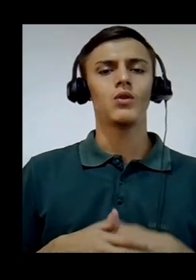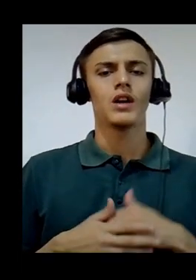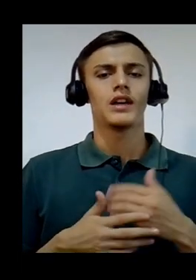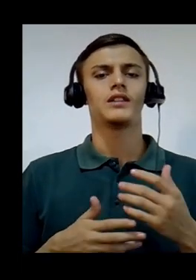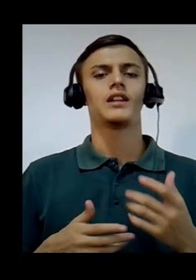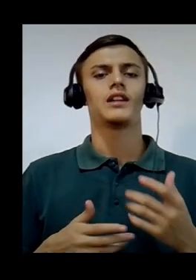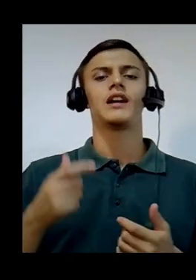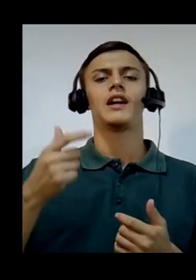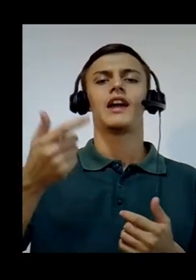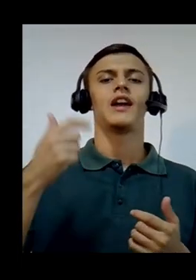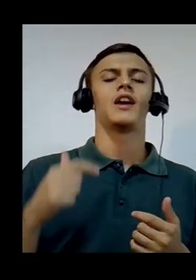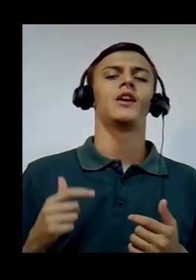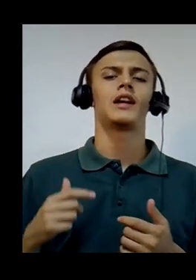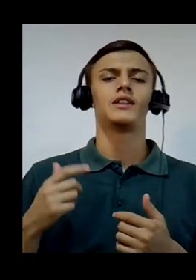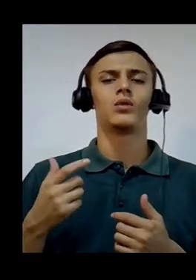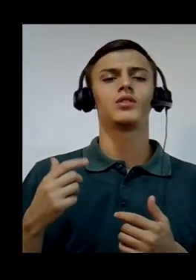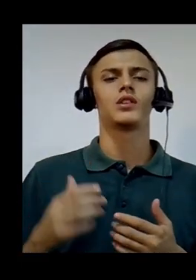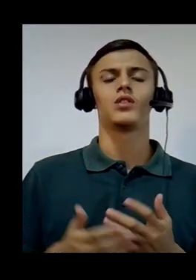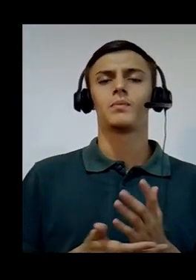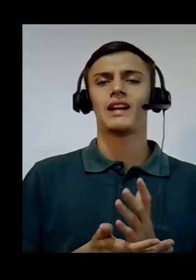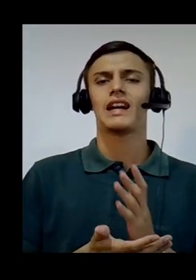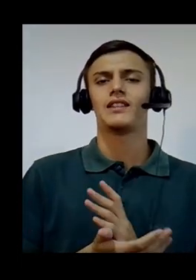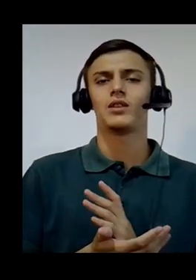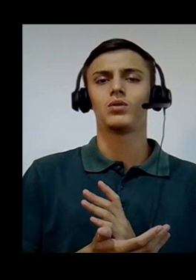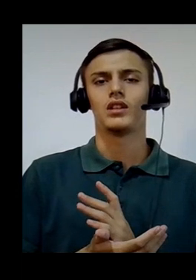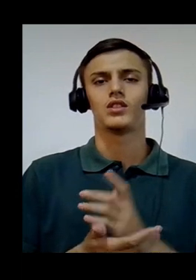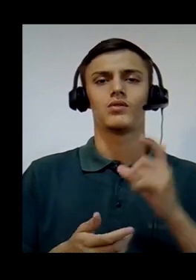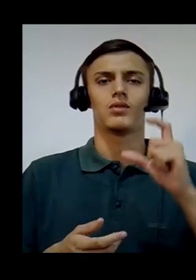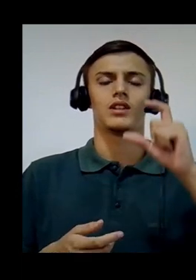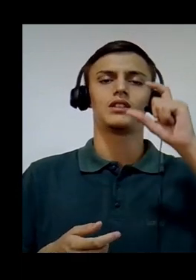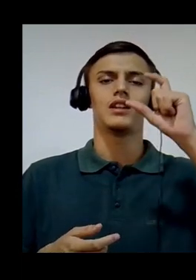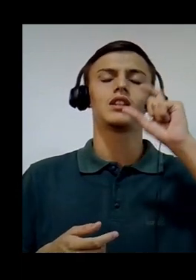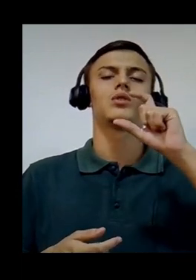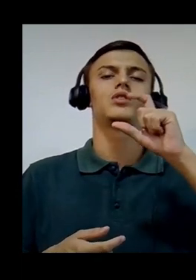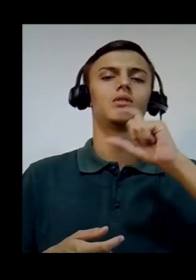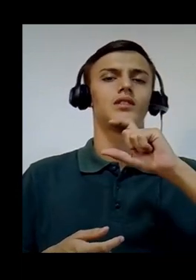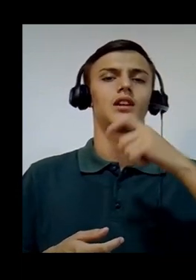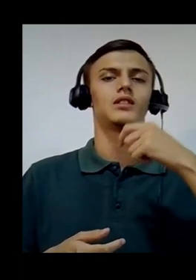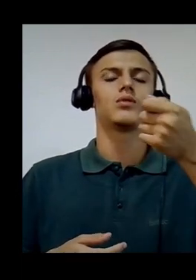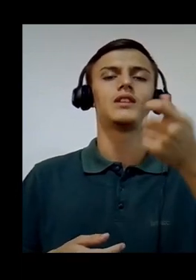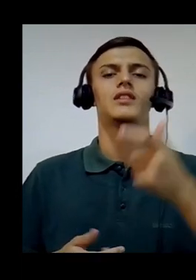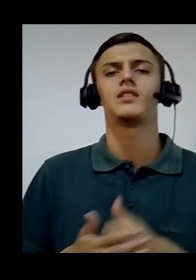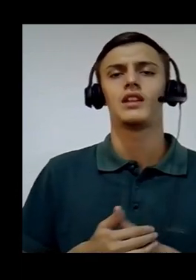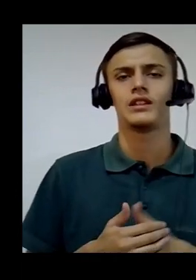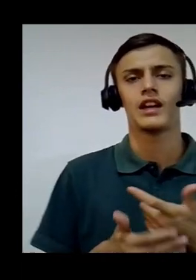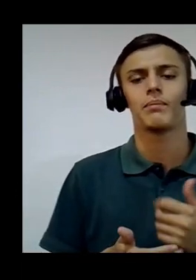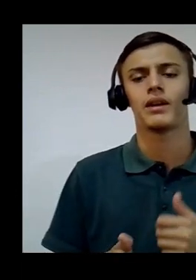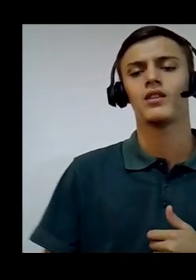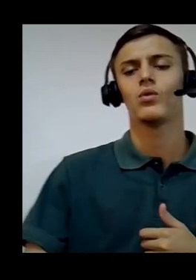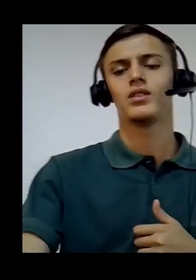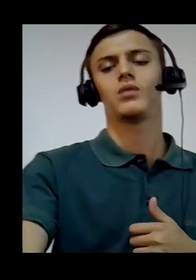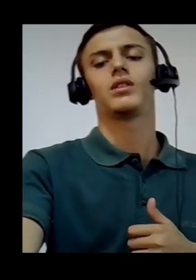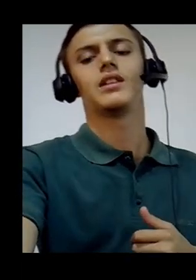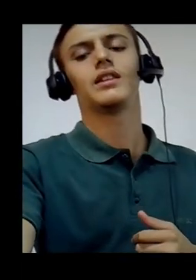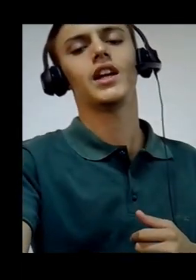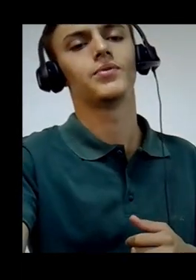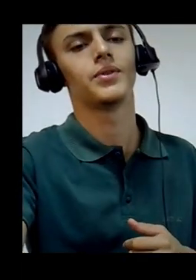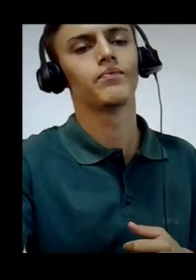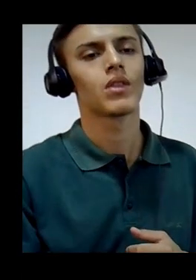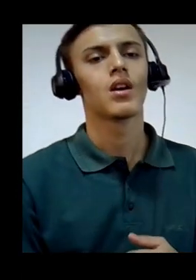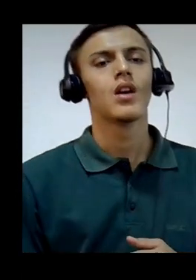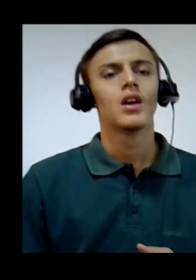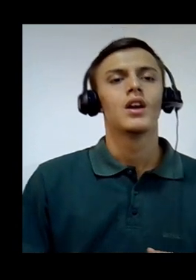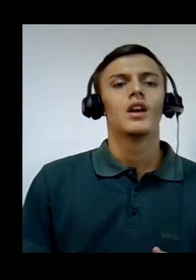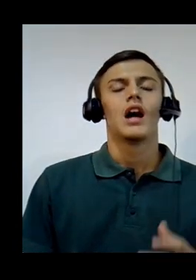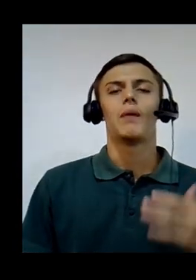bloqueio no local e entregar, cada um dos canhotos para cada executante. Vão ser 3 canhotinhos desse cartão que vai ser entregue para os executantes da